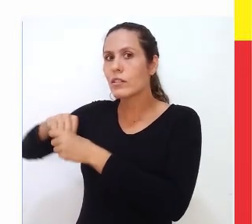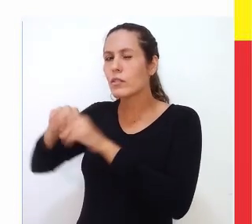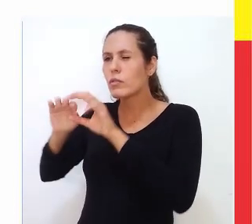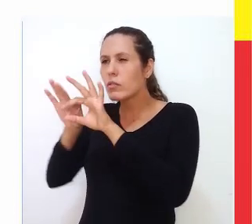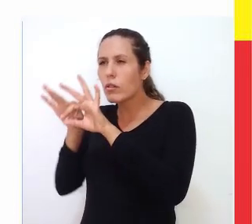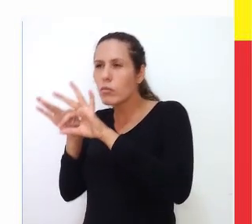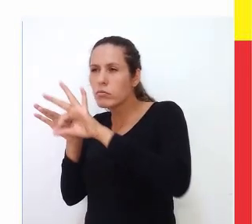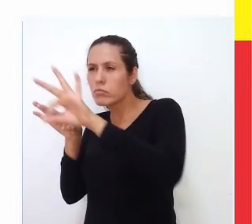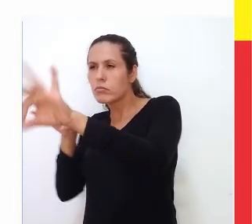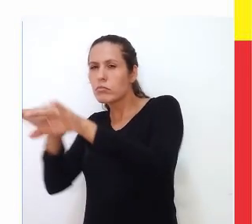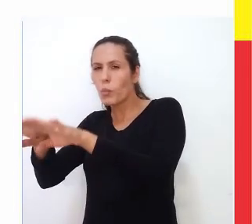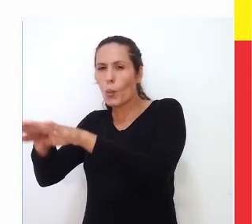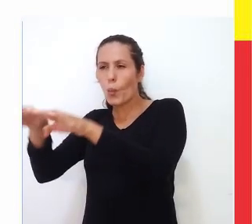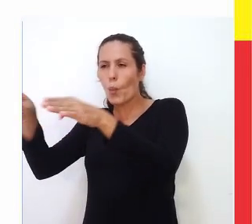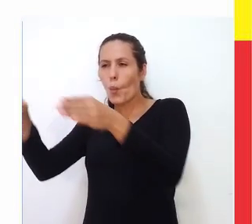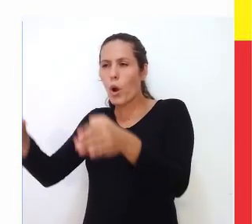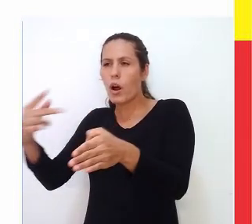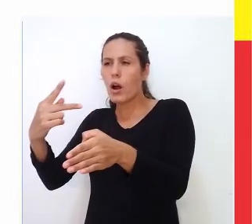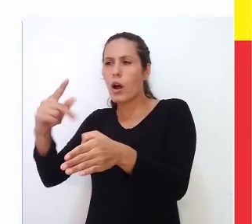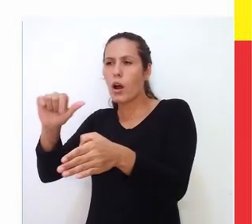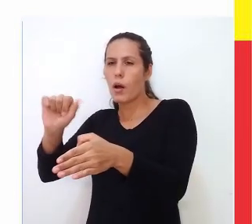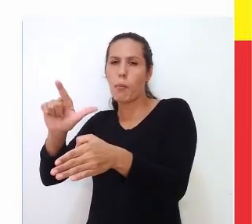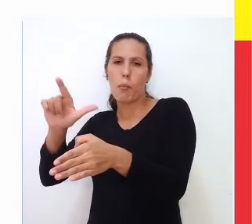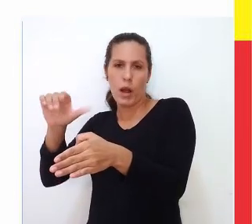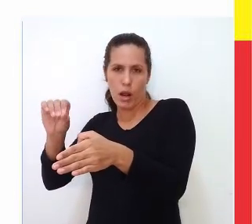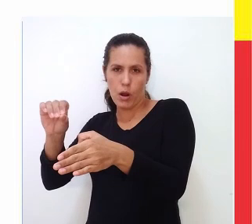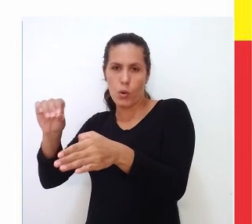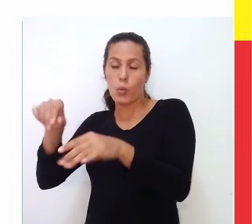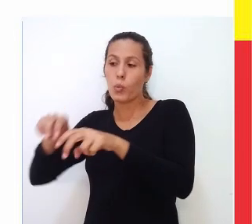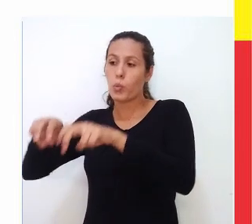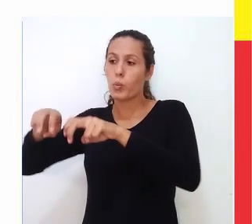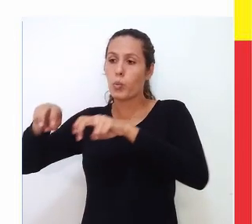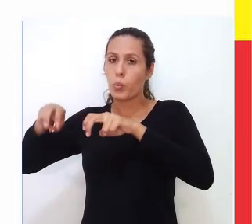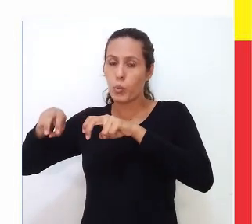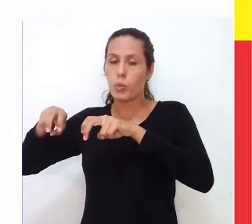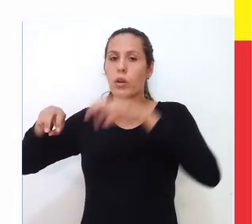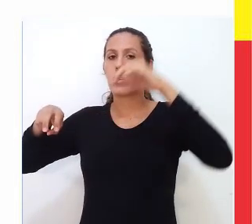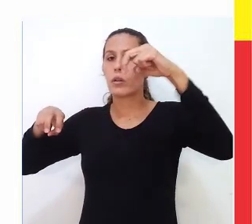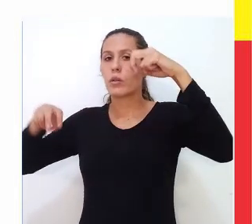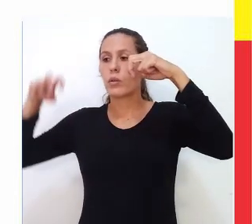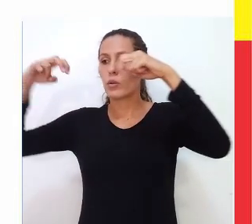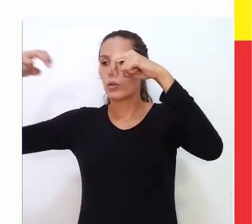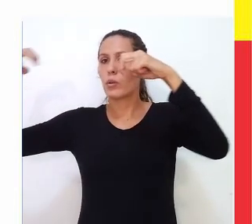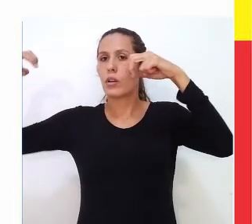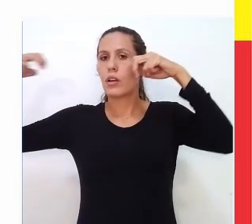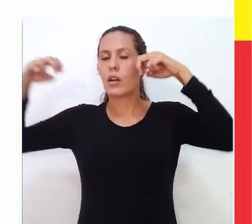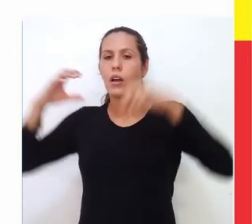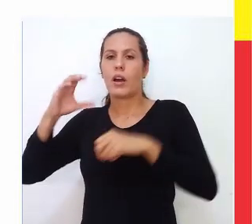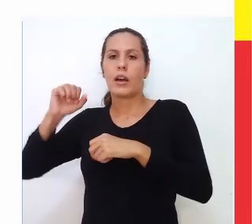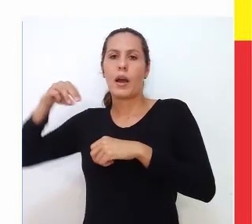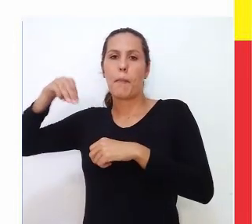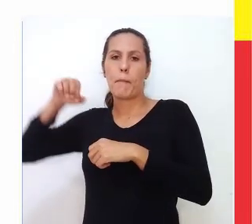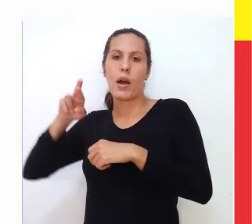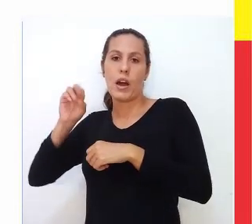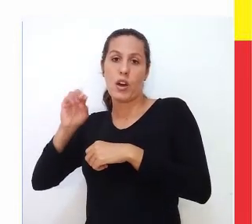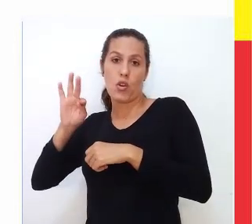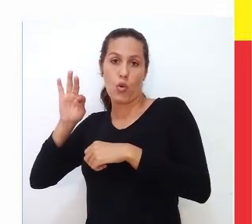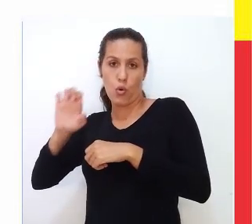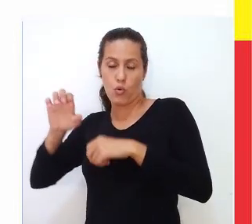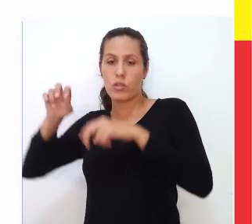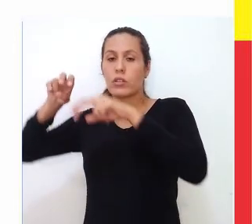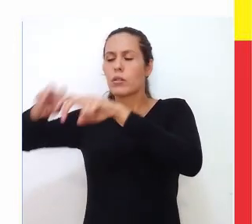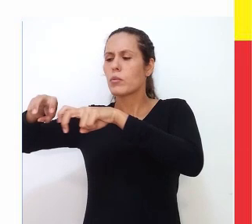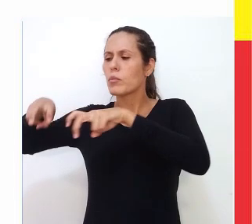o palco, nas laterais os camarotes, e na parte do meio, vocês têm aí o espaço destinado